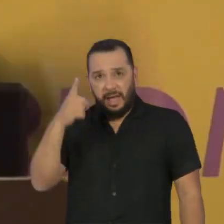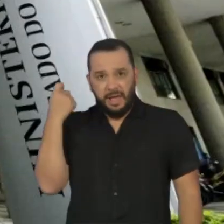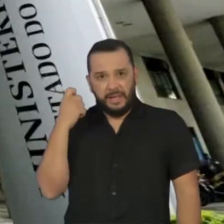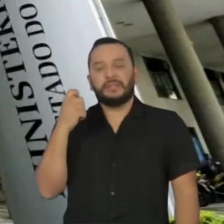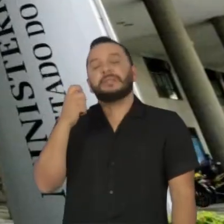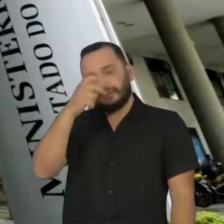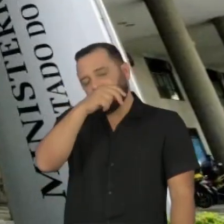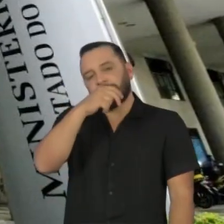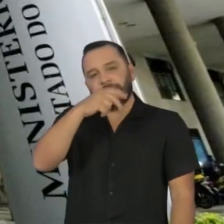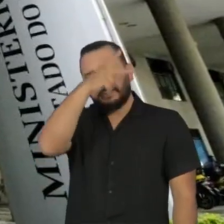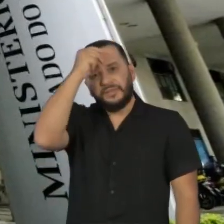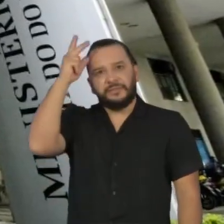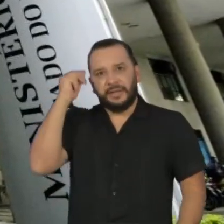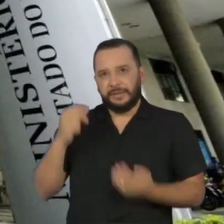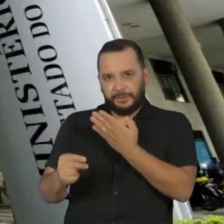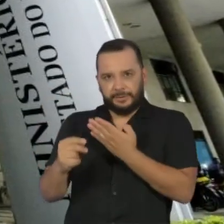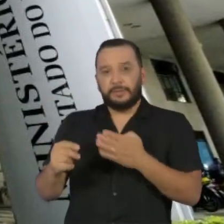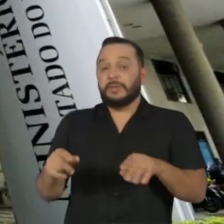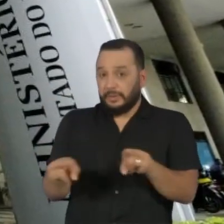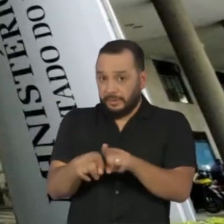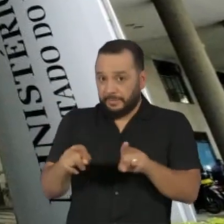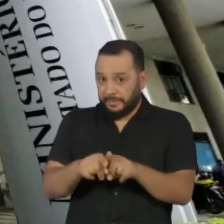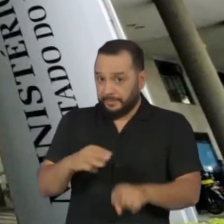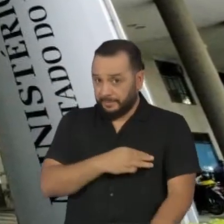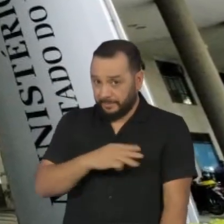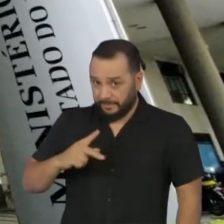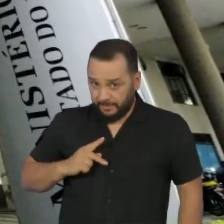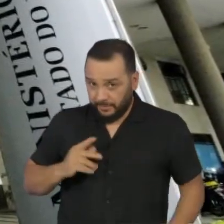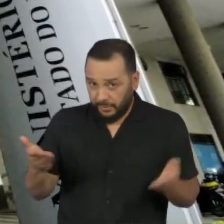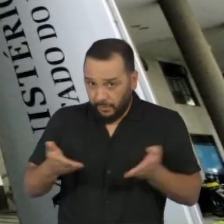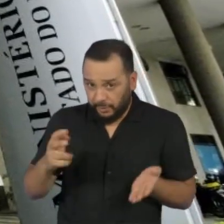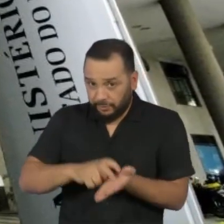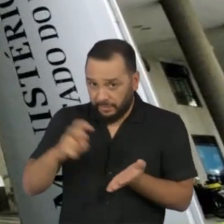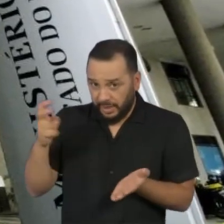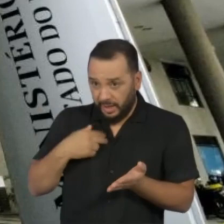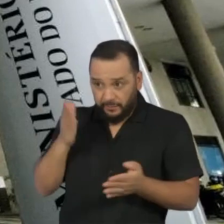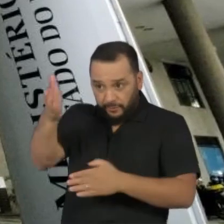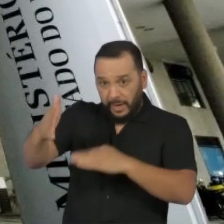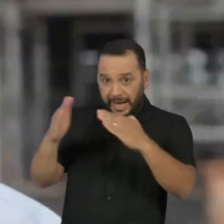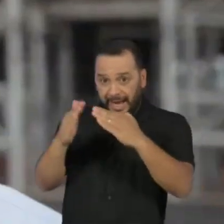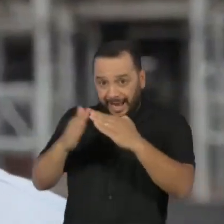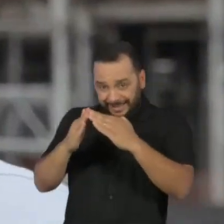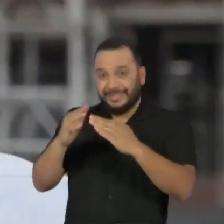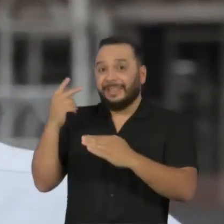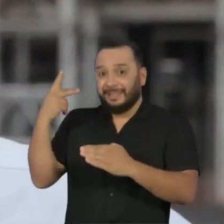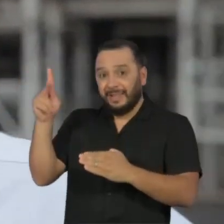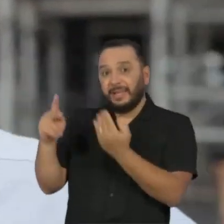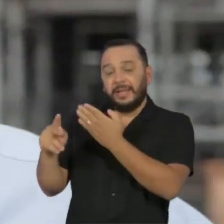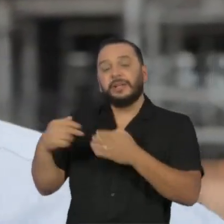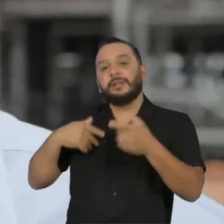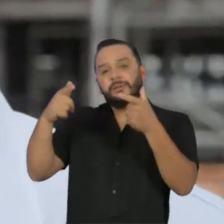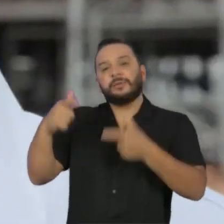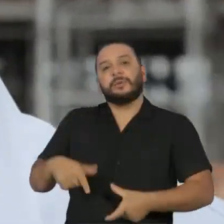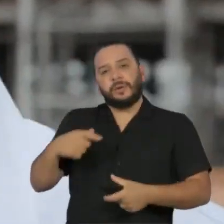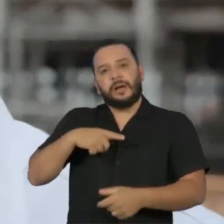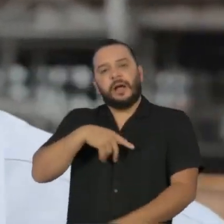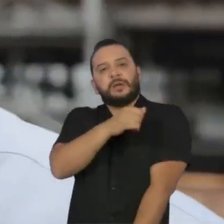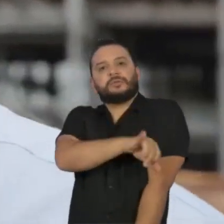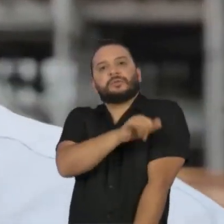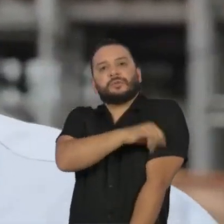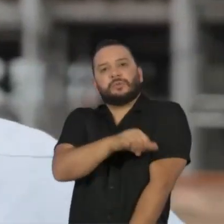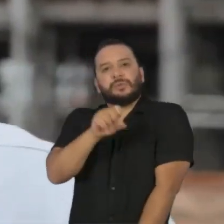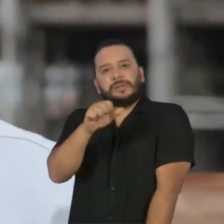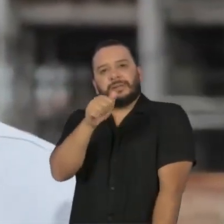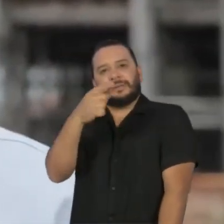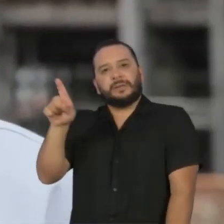ex-prefeito Agentes do Ministério Público estiveram hoje cedo na casa do ex-prefeito em São Conrado zona sul